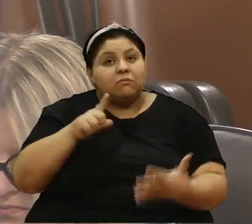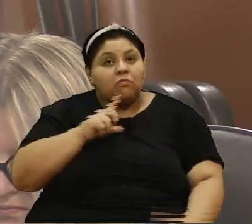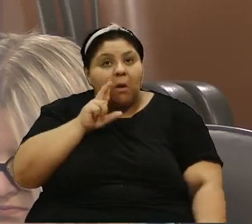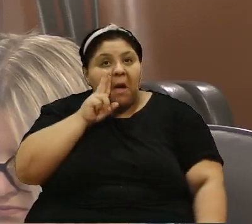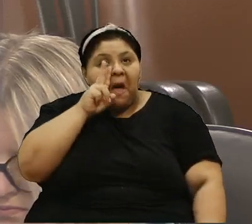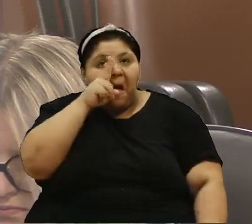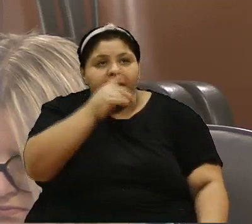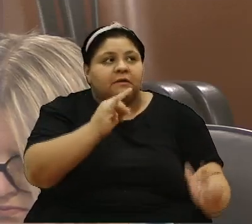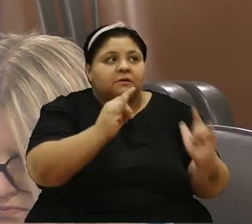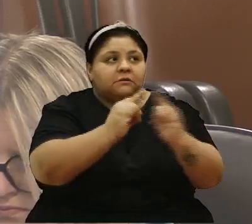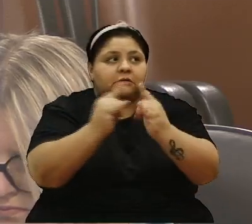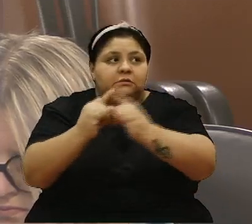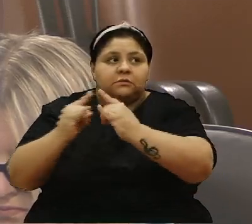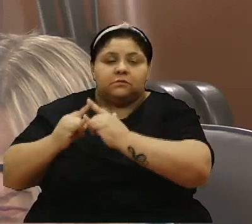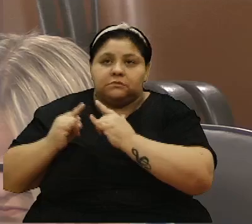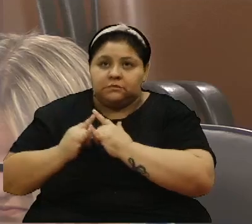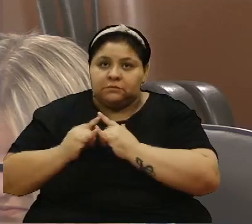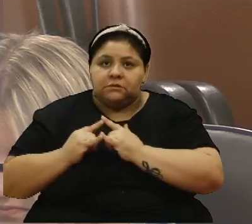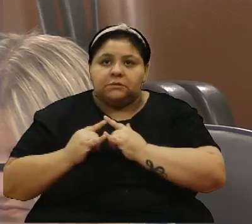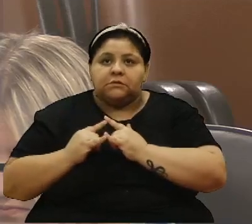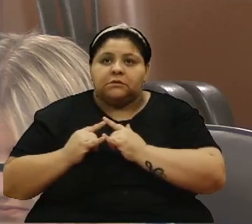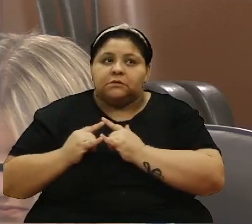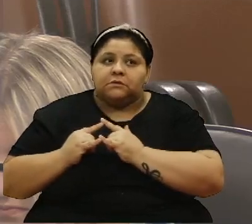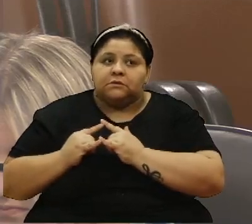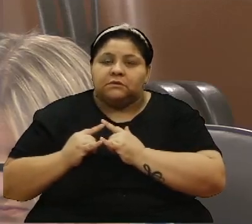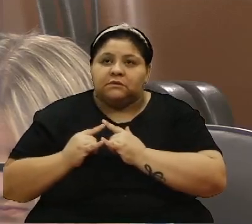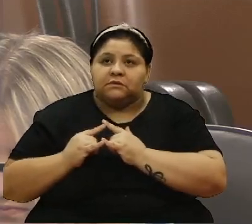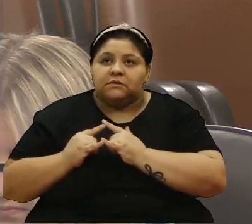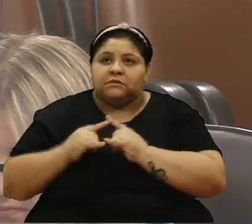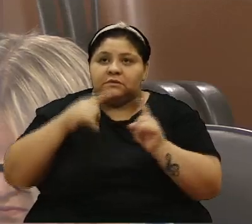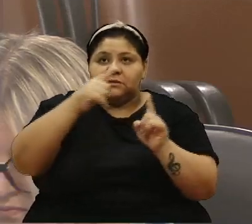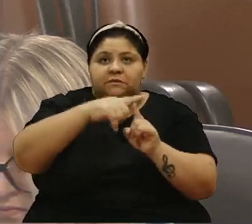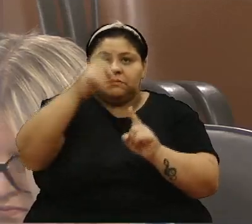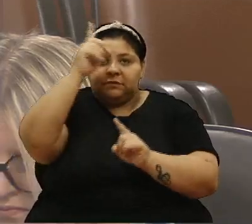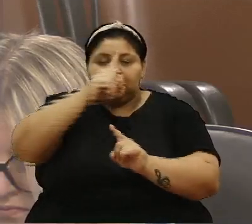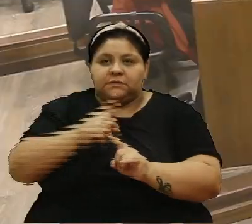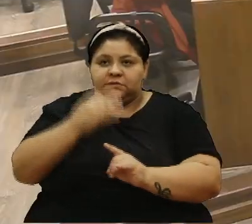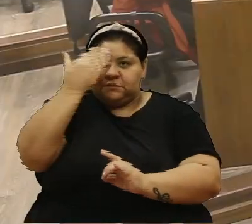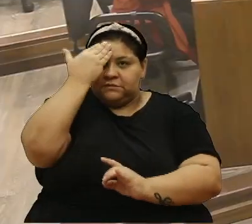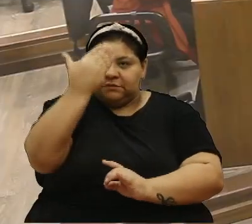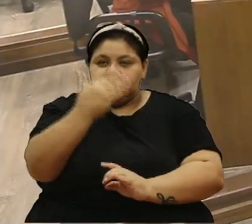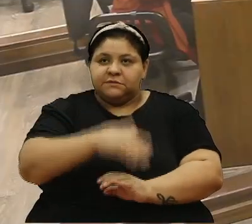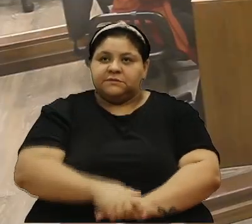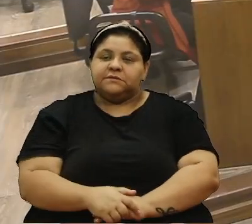essas instituições que trabalham com as crianças com algum tipo de deficiência. Obrigado. Em declaração de voto.